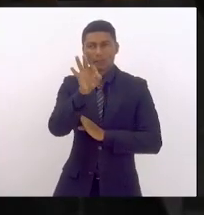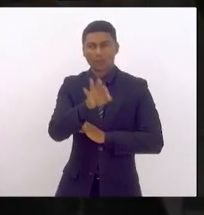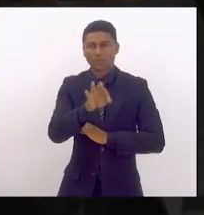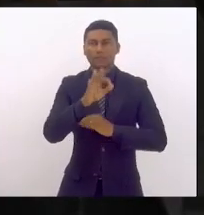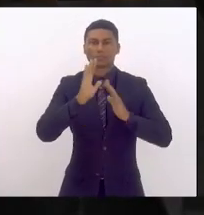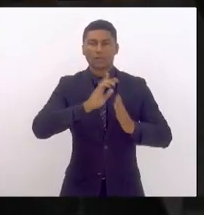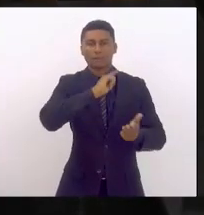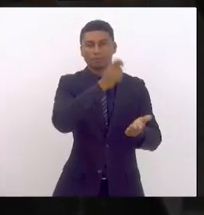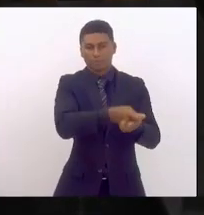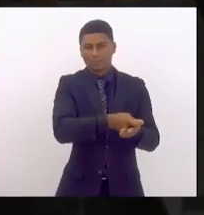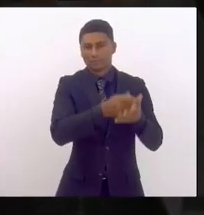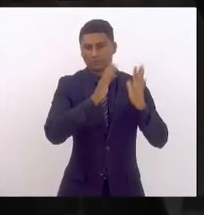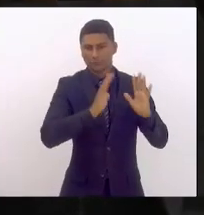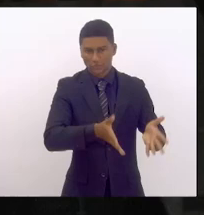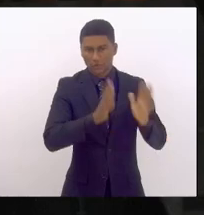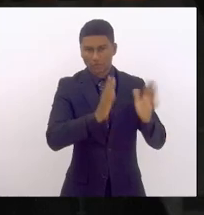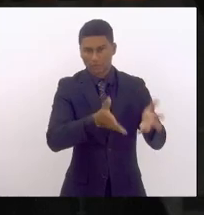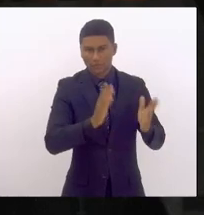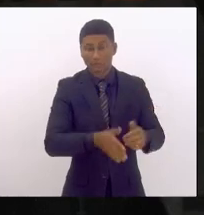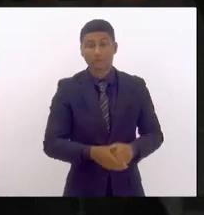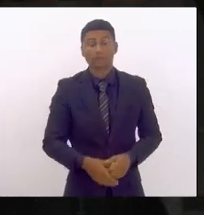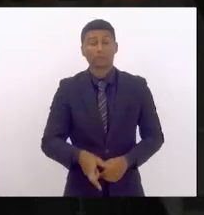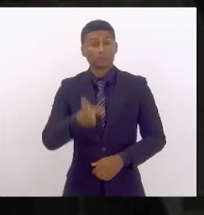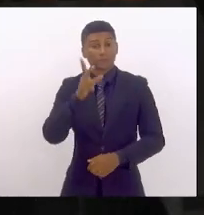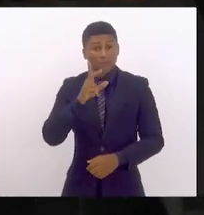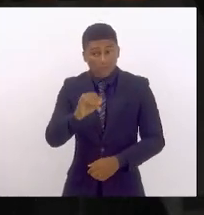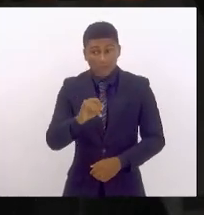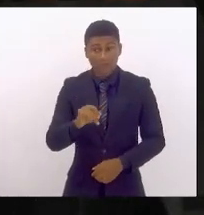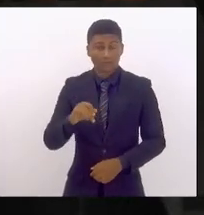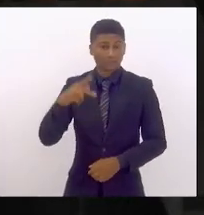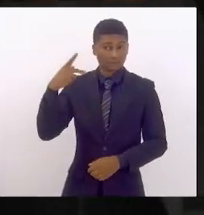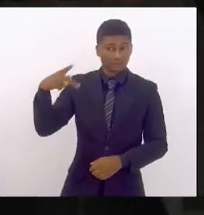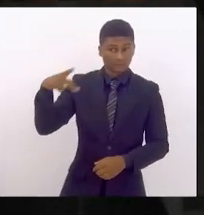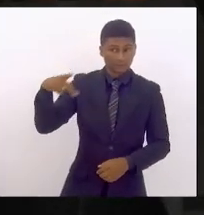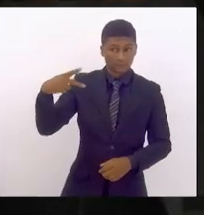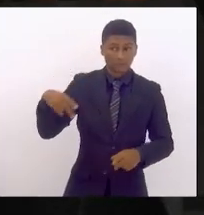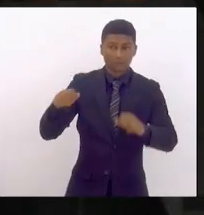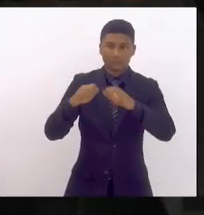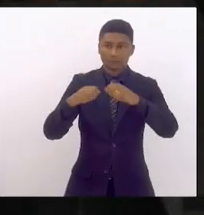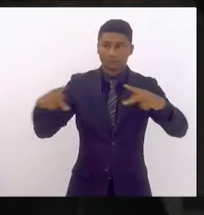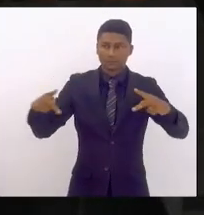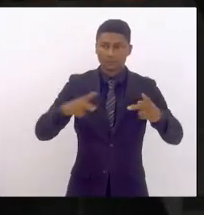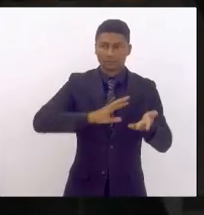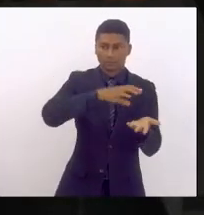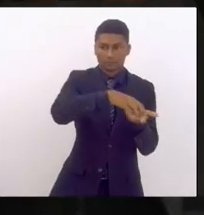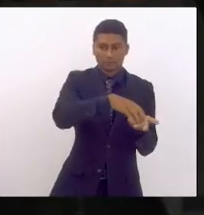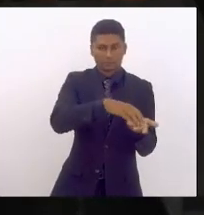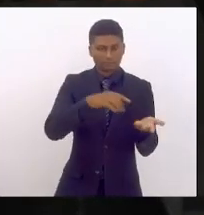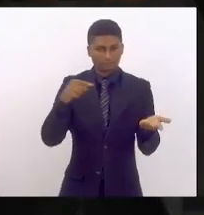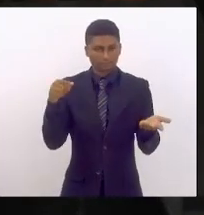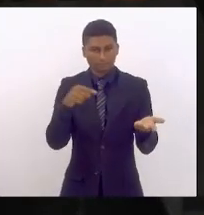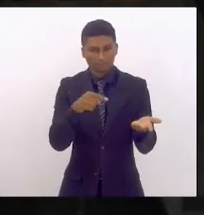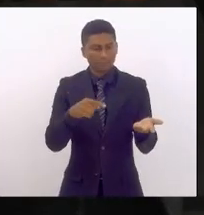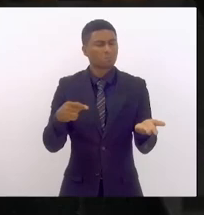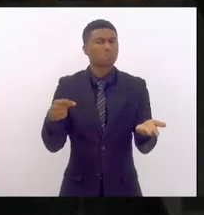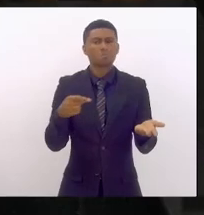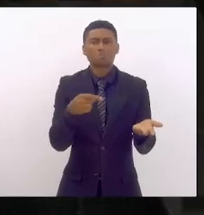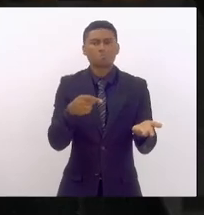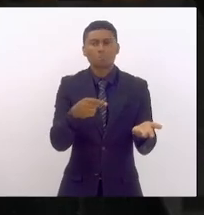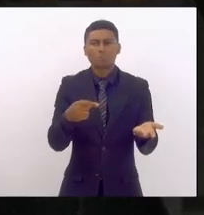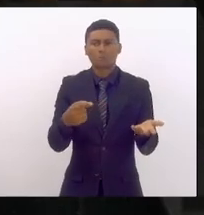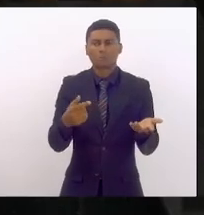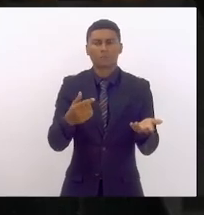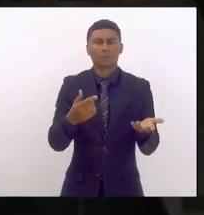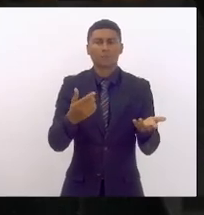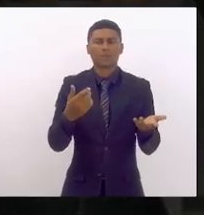já foi pago se o órgão de origem dele não mandar a base